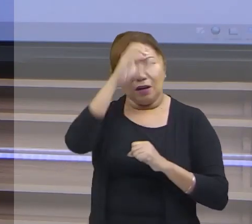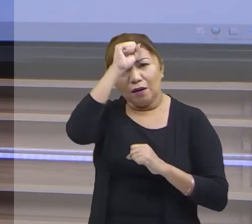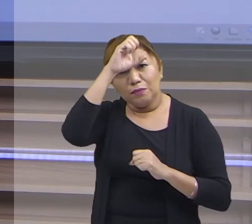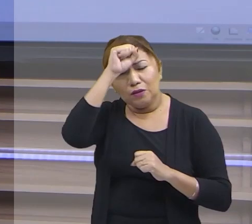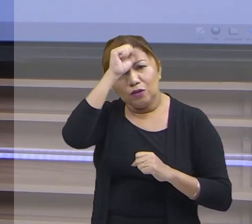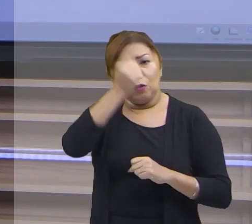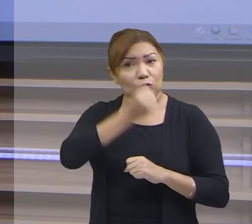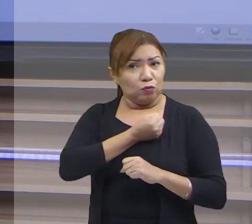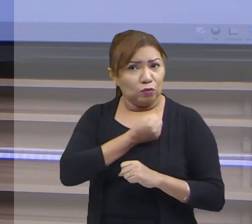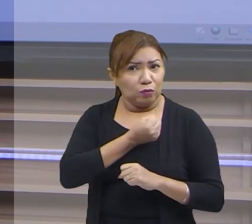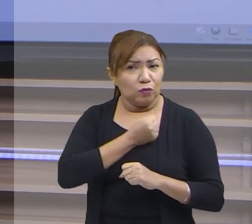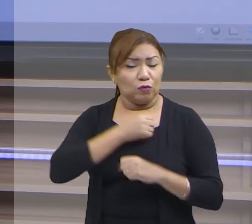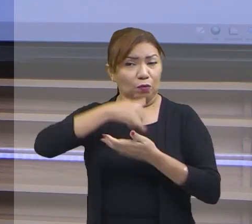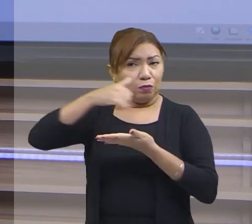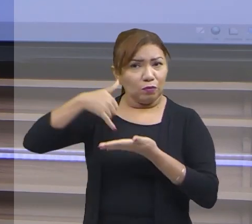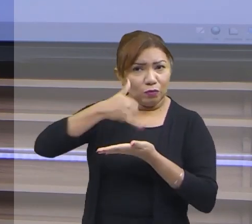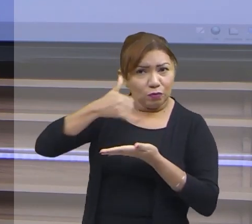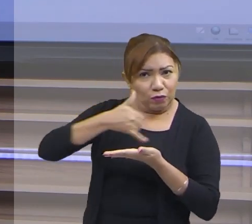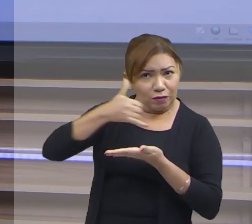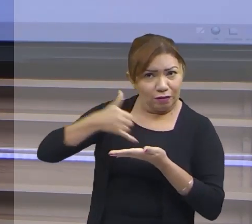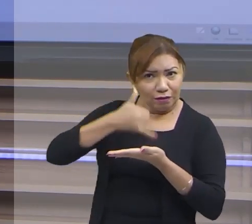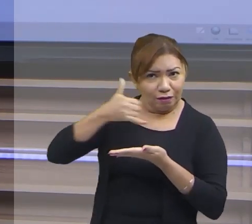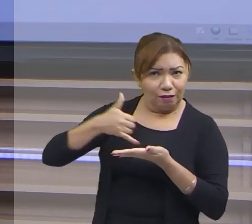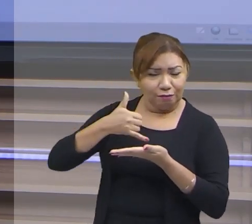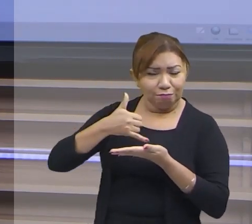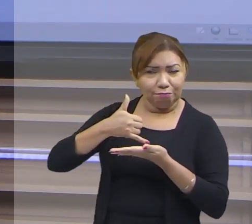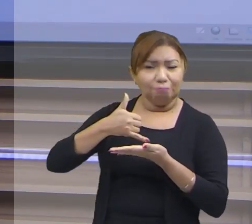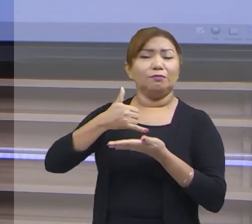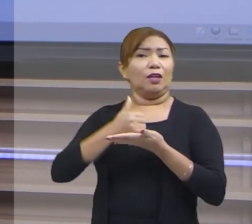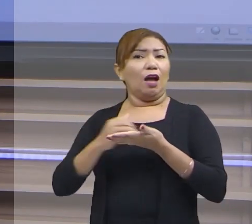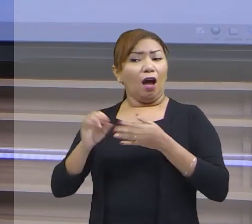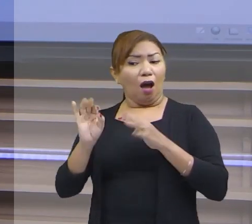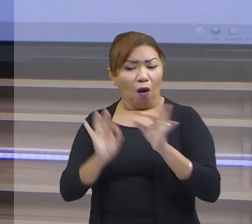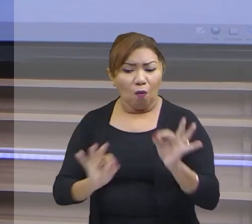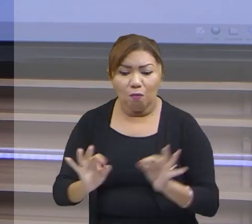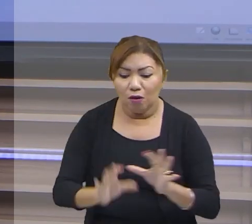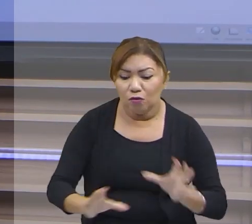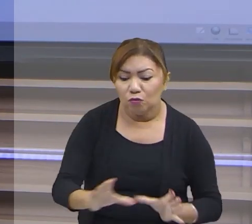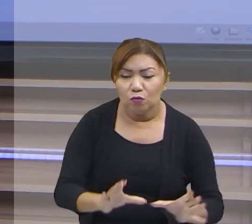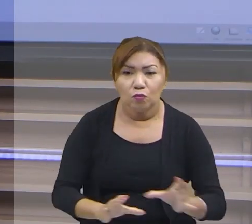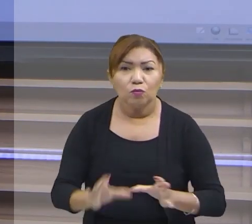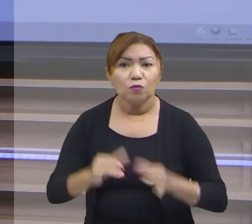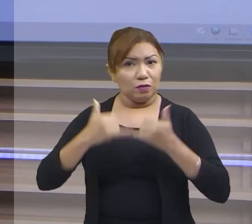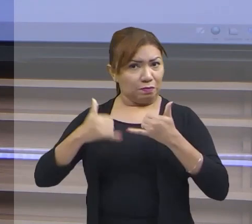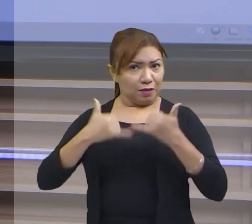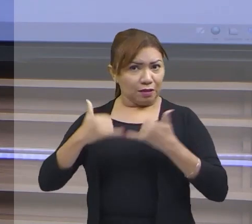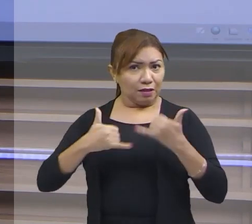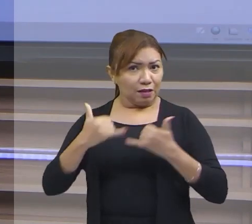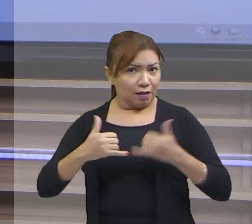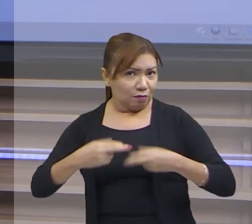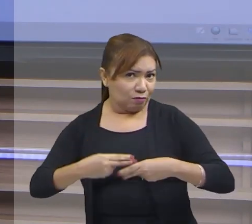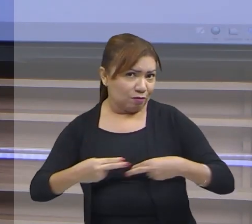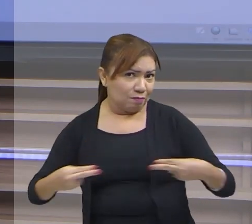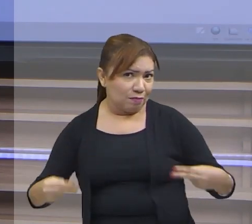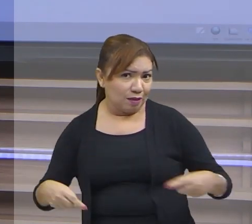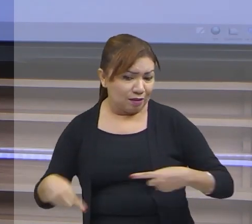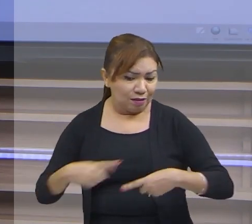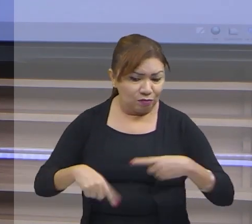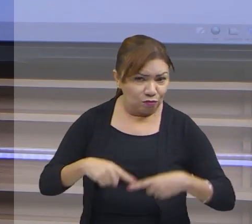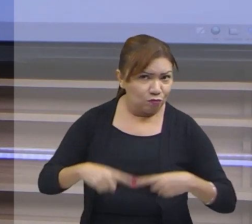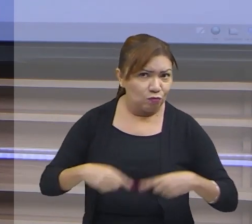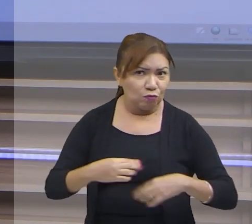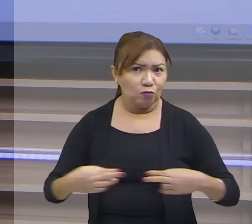números através de músicas, arrumação dos brinquedos. Arrumando o brinquedo, você pode inserir os